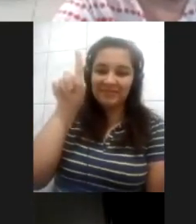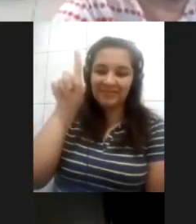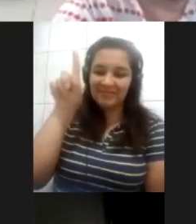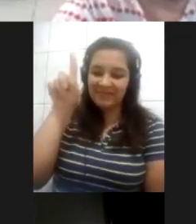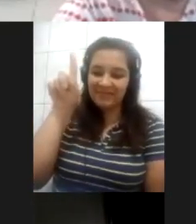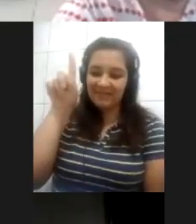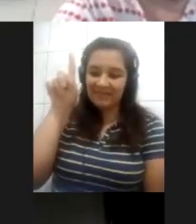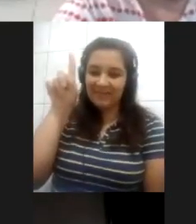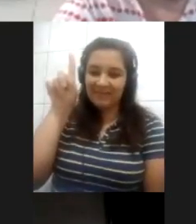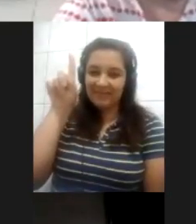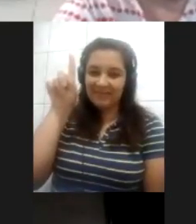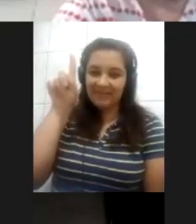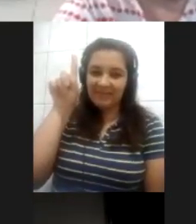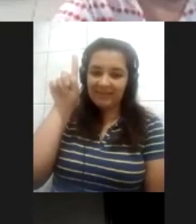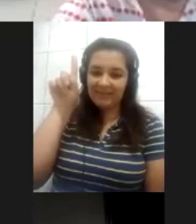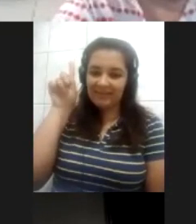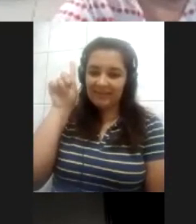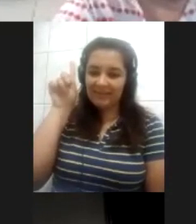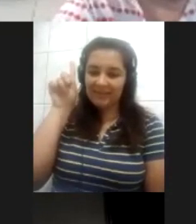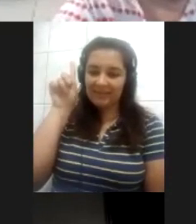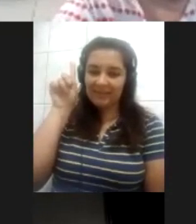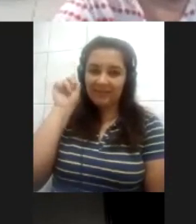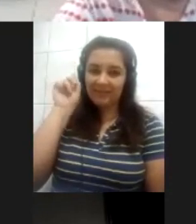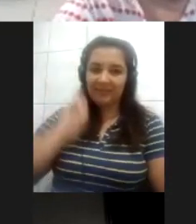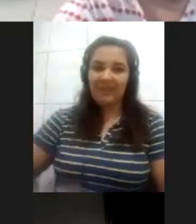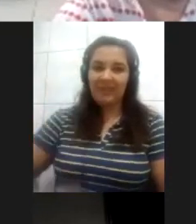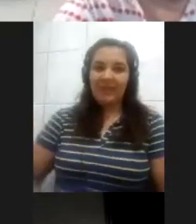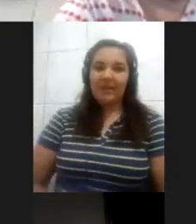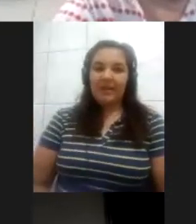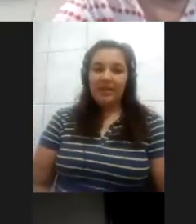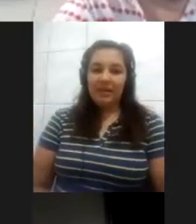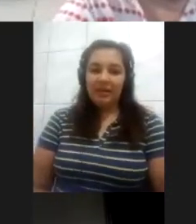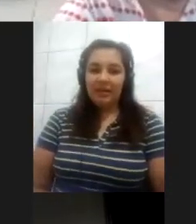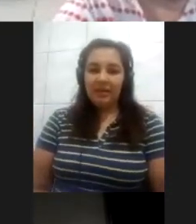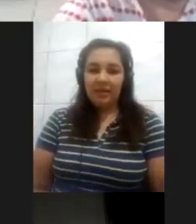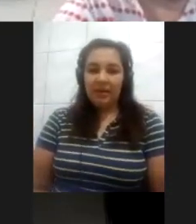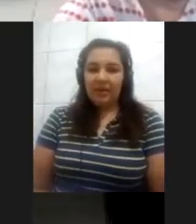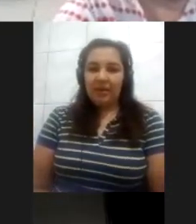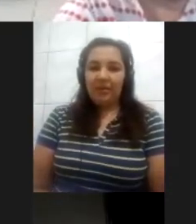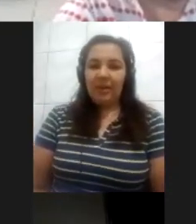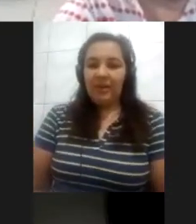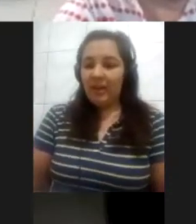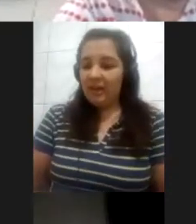Vou liberar o áudio da Elivânia, pessoal. Pode falar.